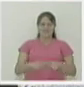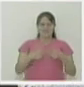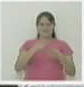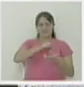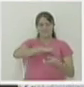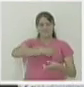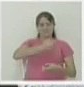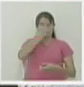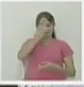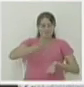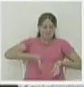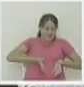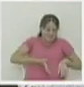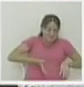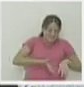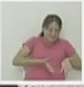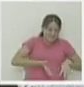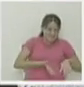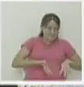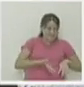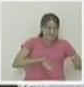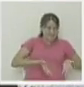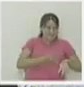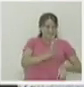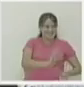a perseverarem na fé,